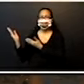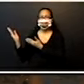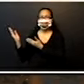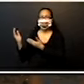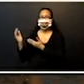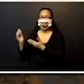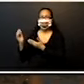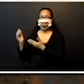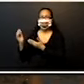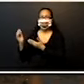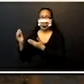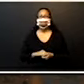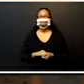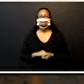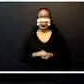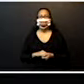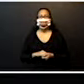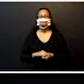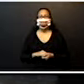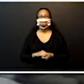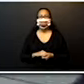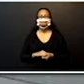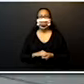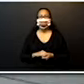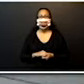duas e três.